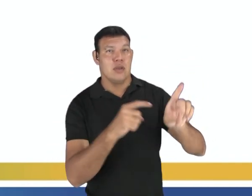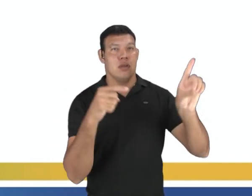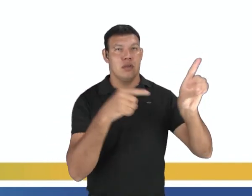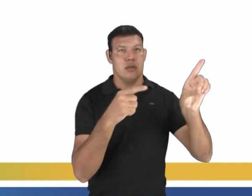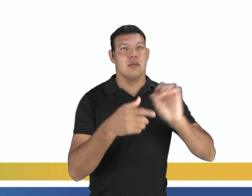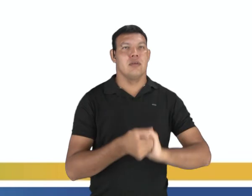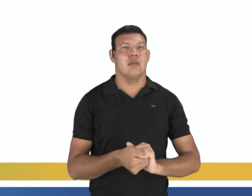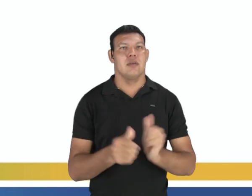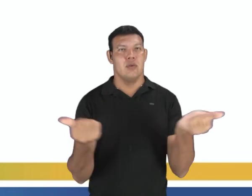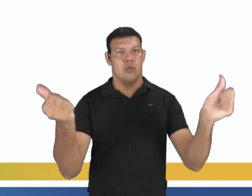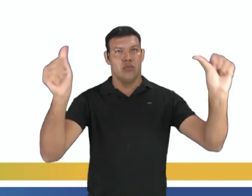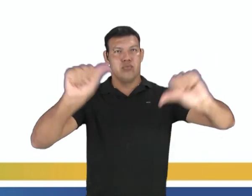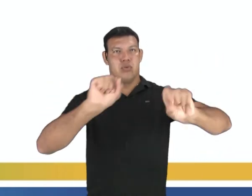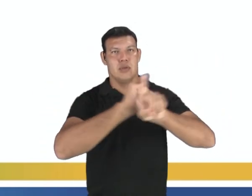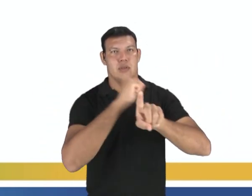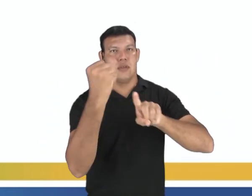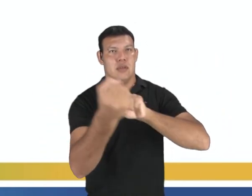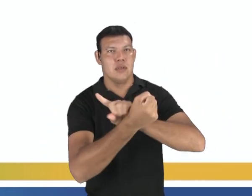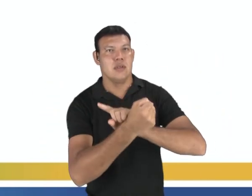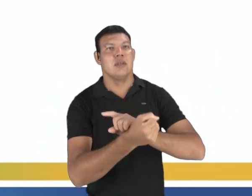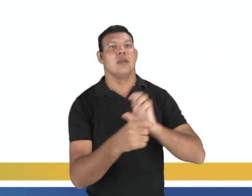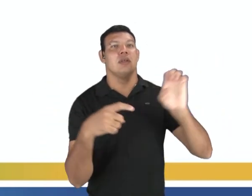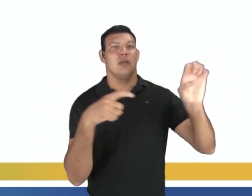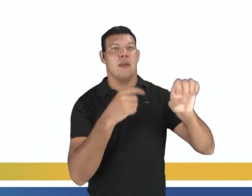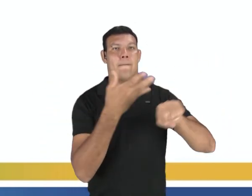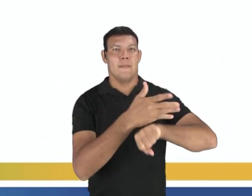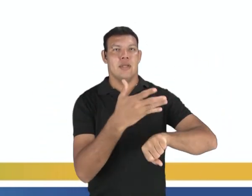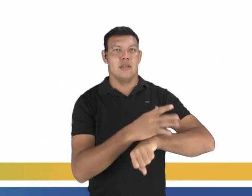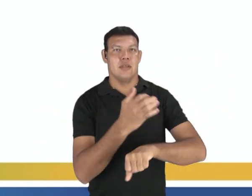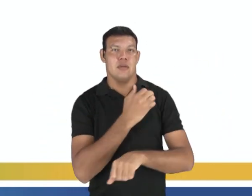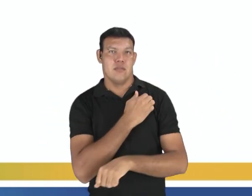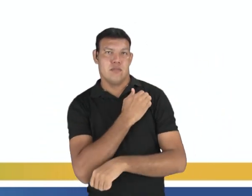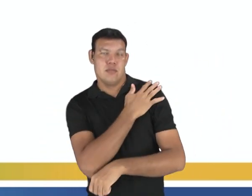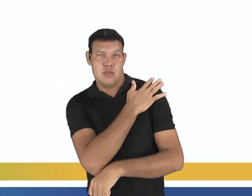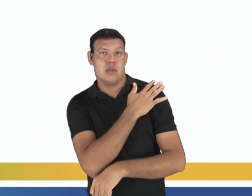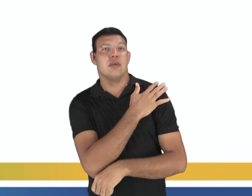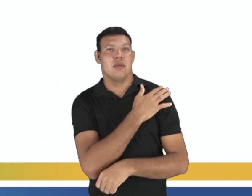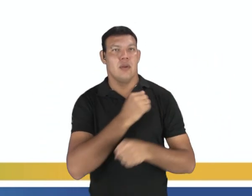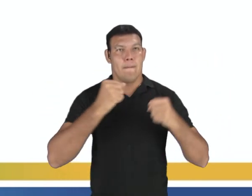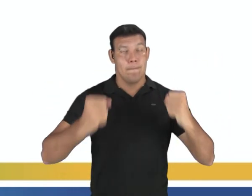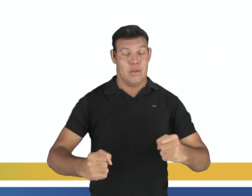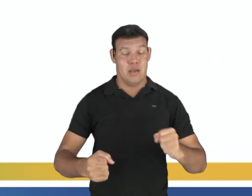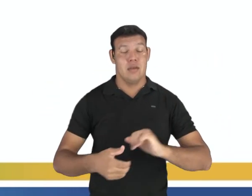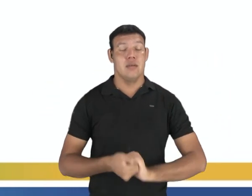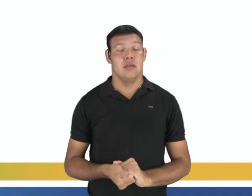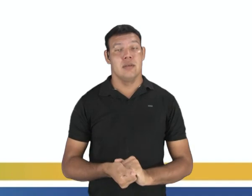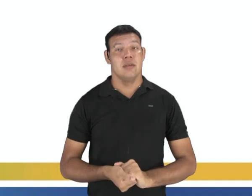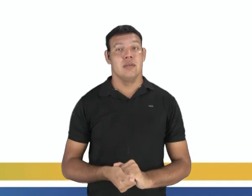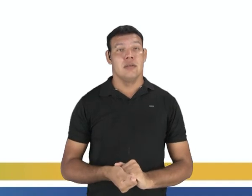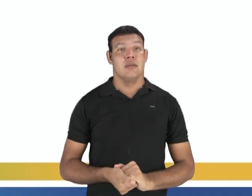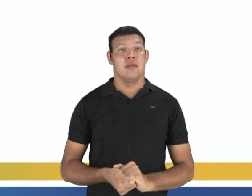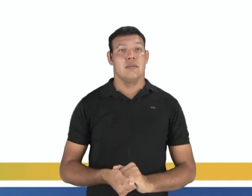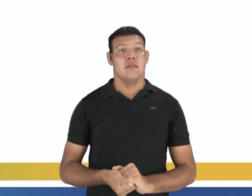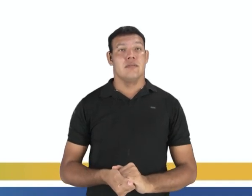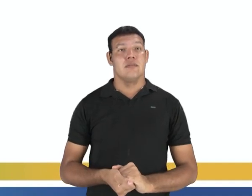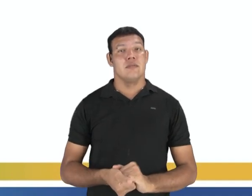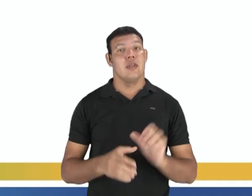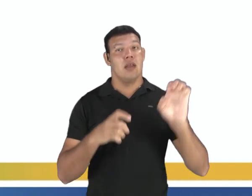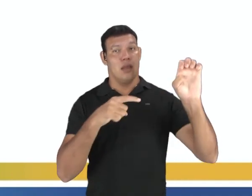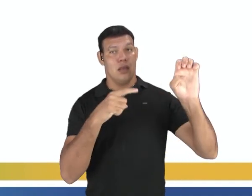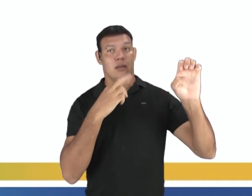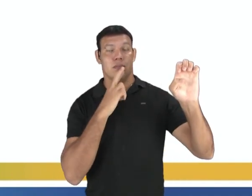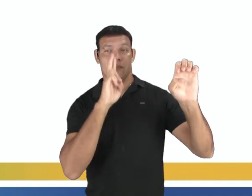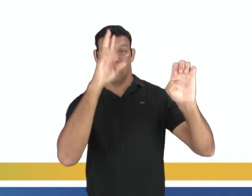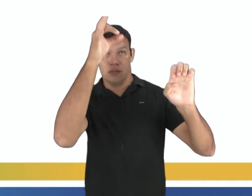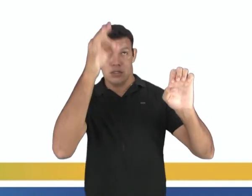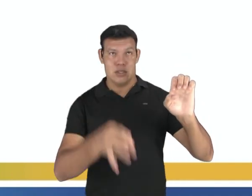fizeram o Enem aí para testar o ano passado? Claro que a gente tem aí como resposta correta, né? A letra E. Participação